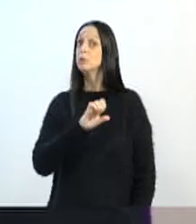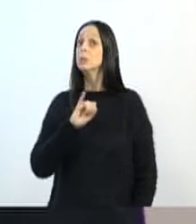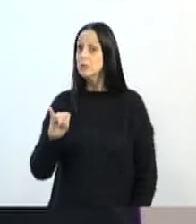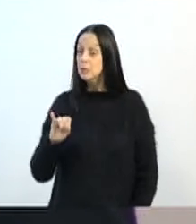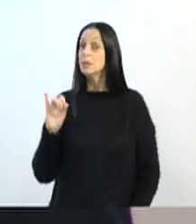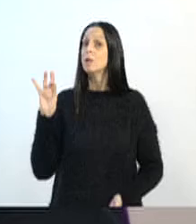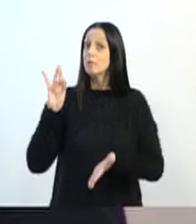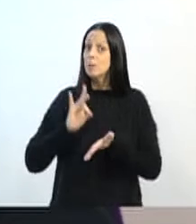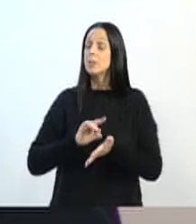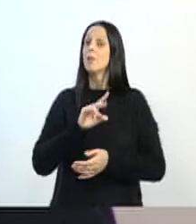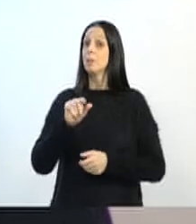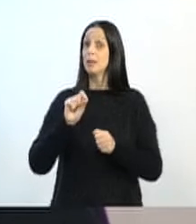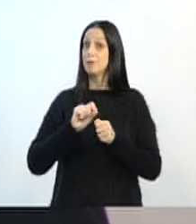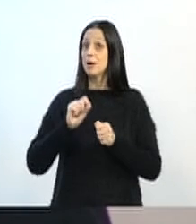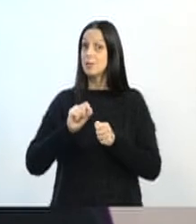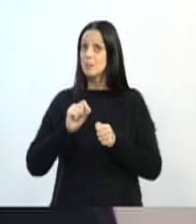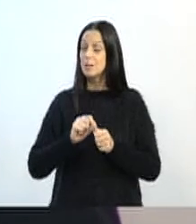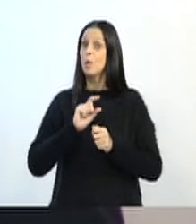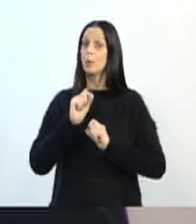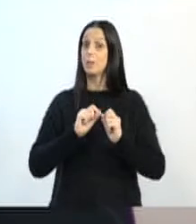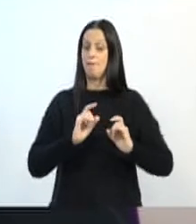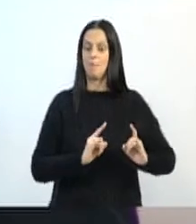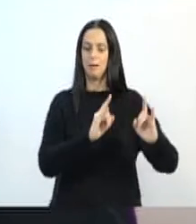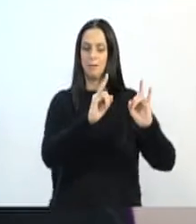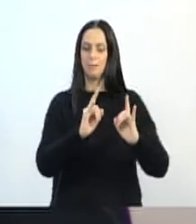região já 500 apartamentos, mais